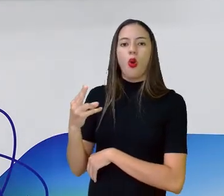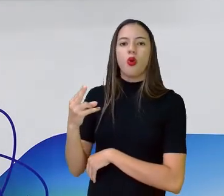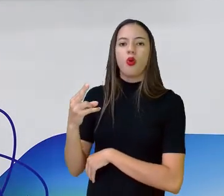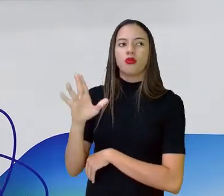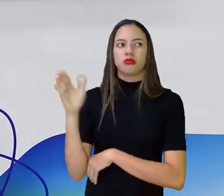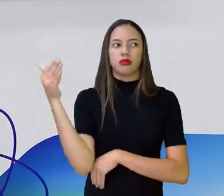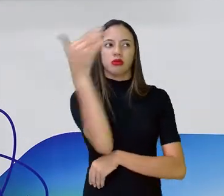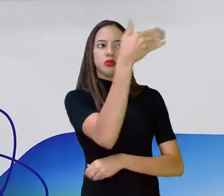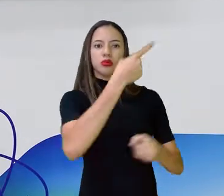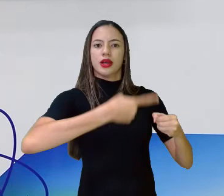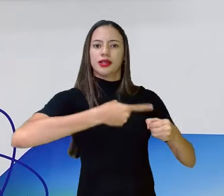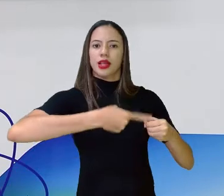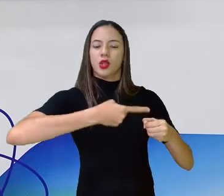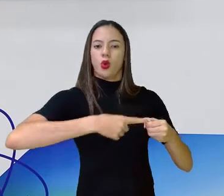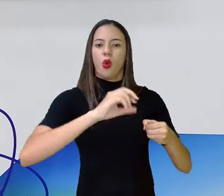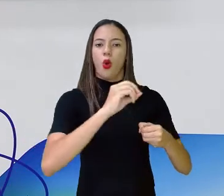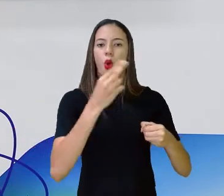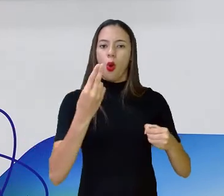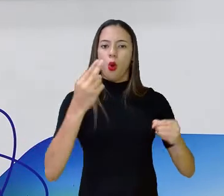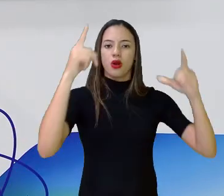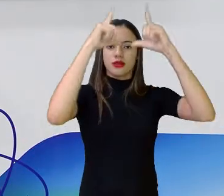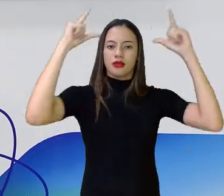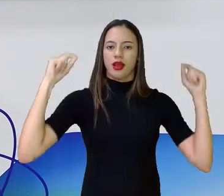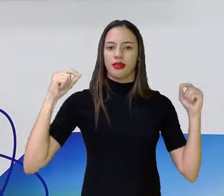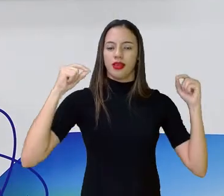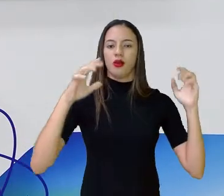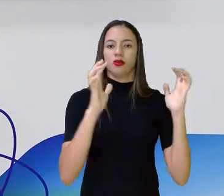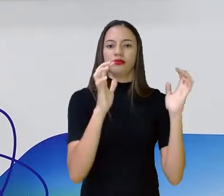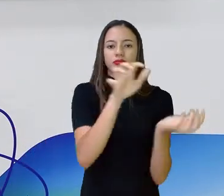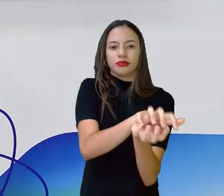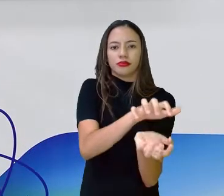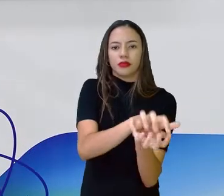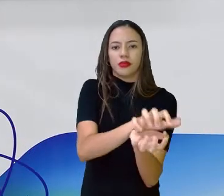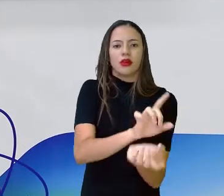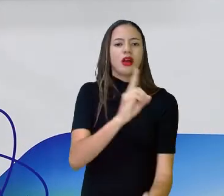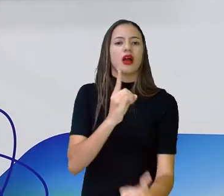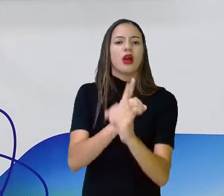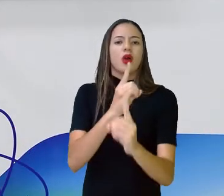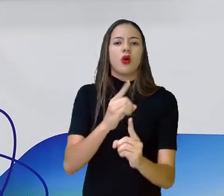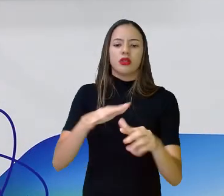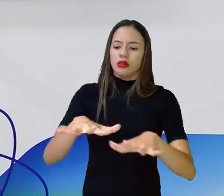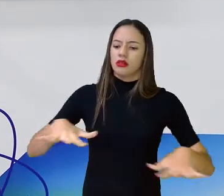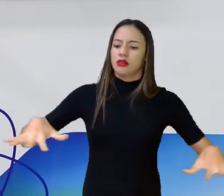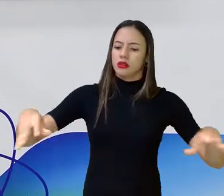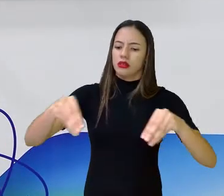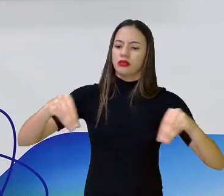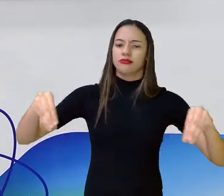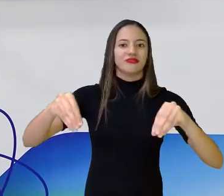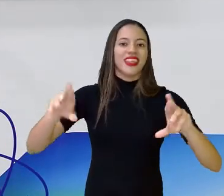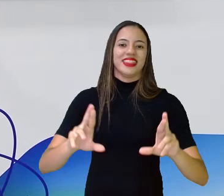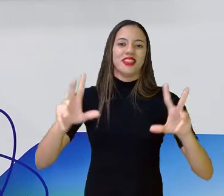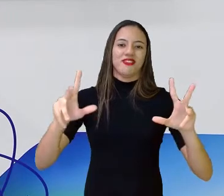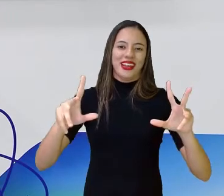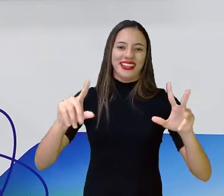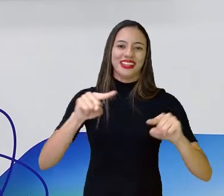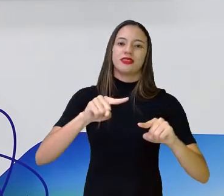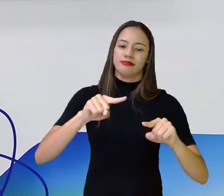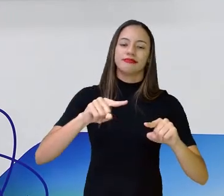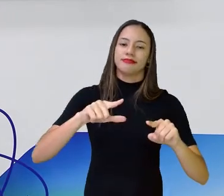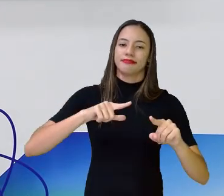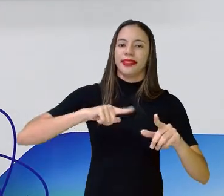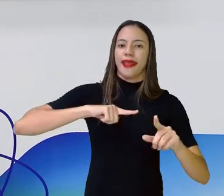do estado, o sertão de Pernambuco, nós vamos também encontrar solos diferenciados, materiais